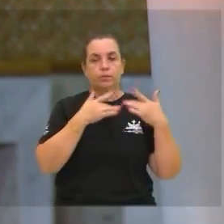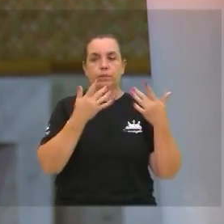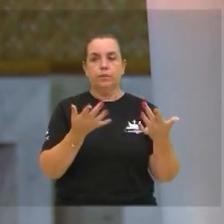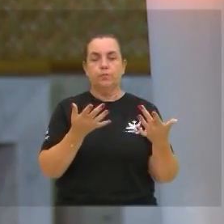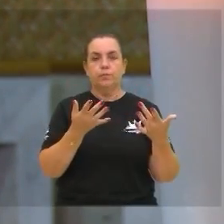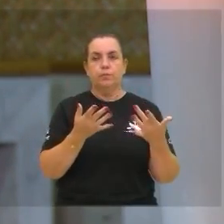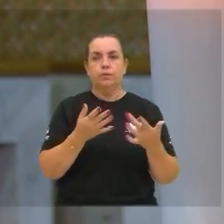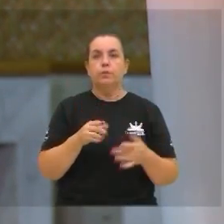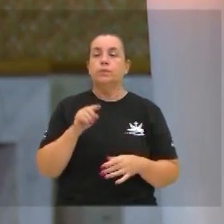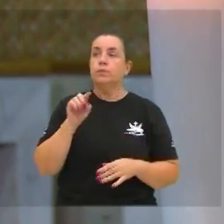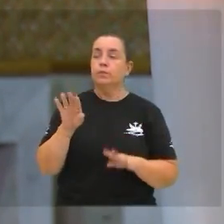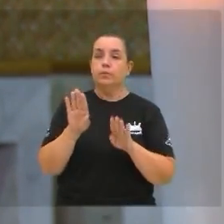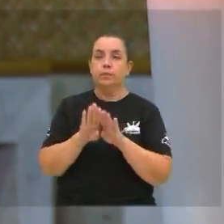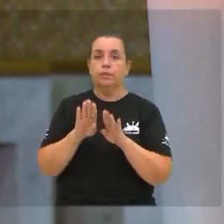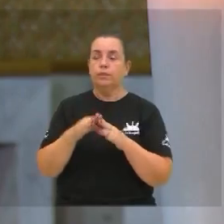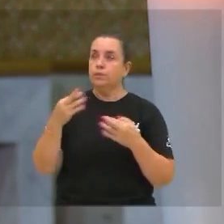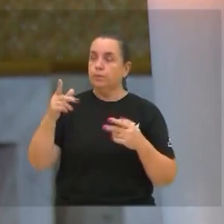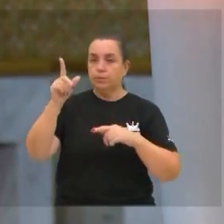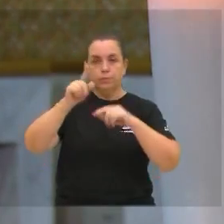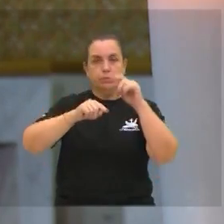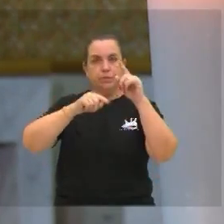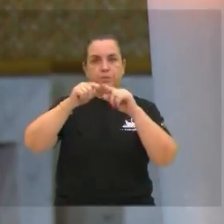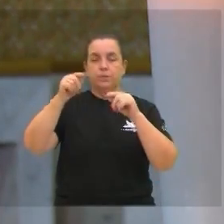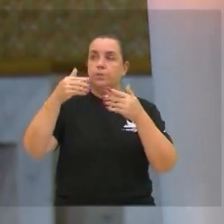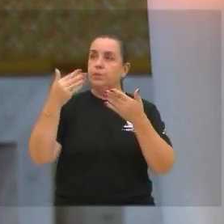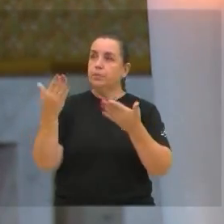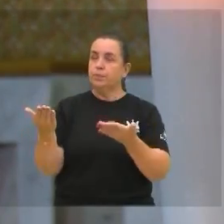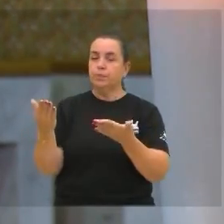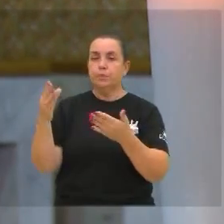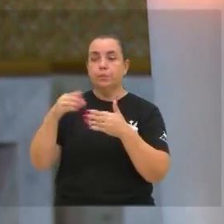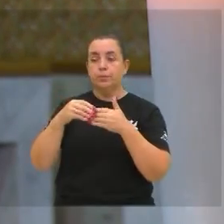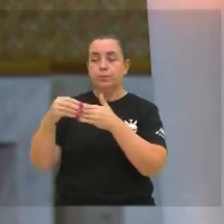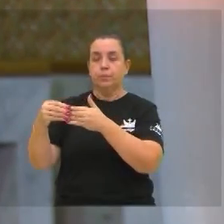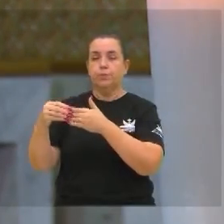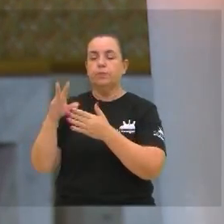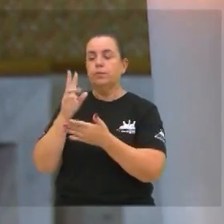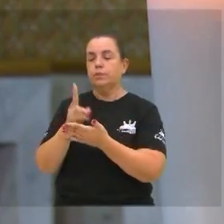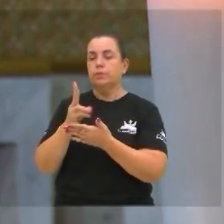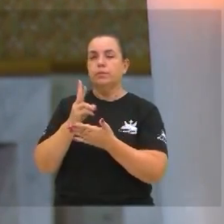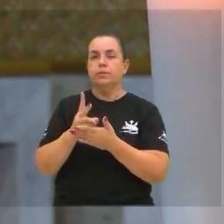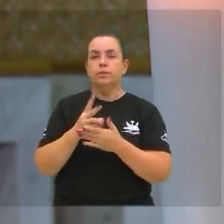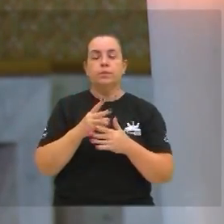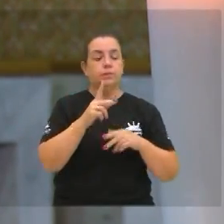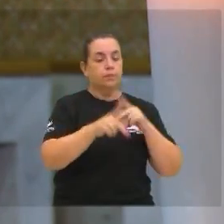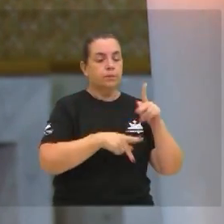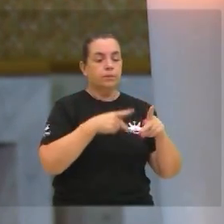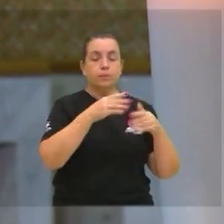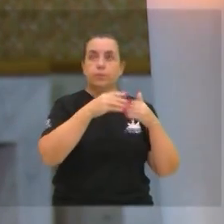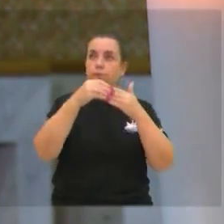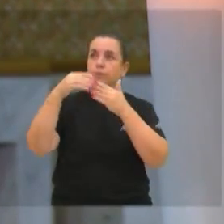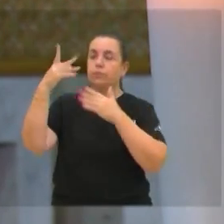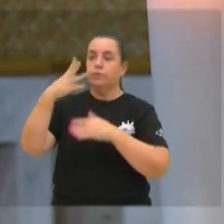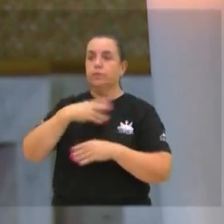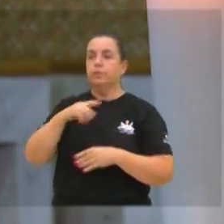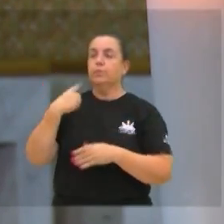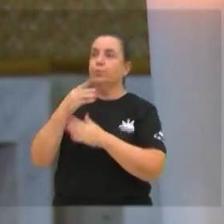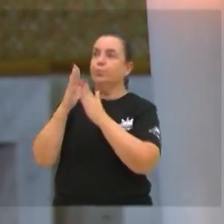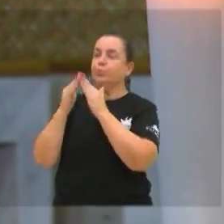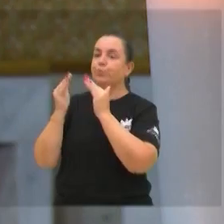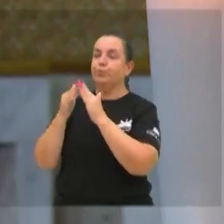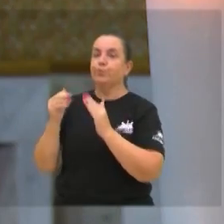misericórdia, e assim como a estrela do Oriente, guie sempre as pessoas para vosso Filho. Nós